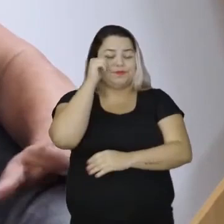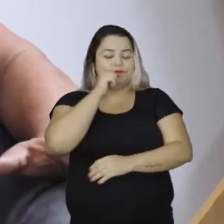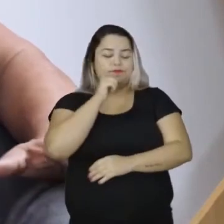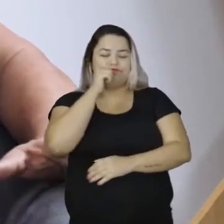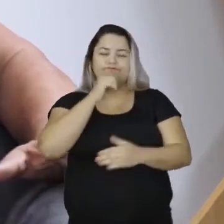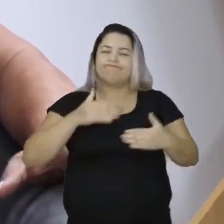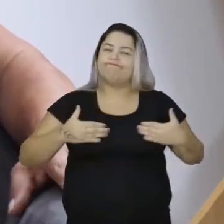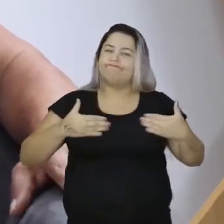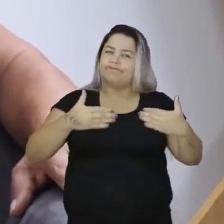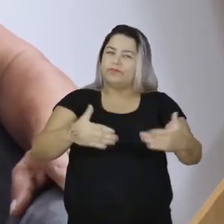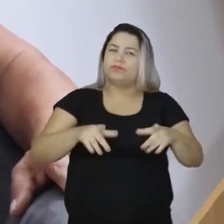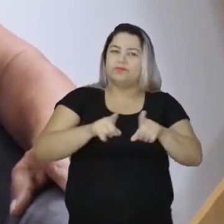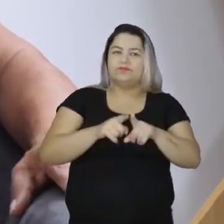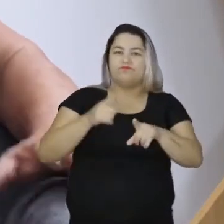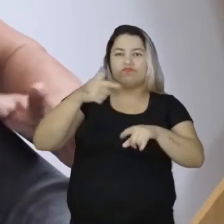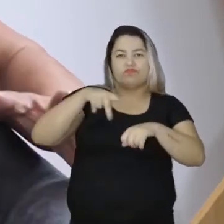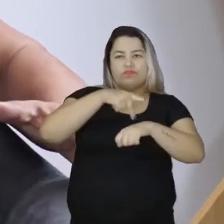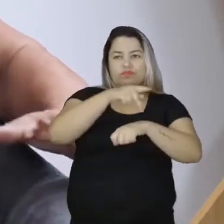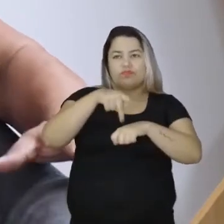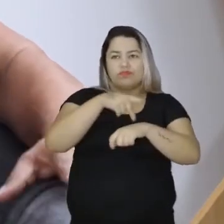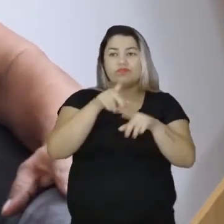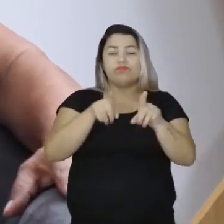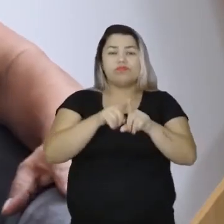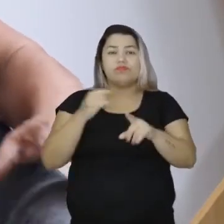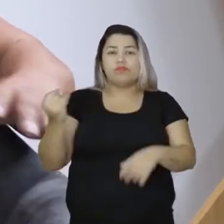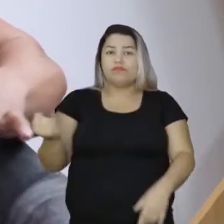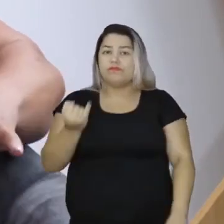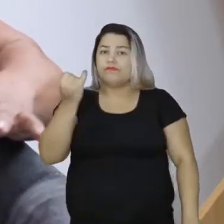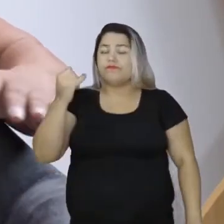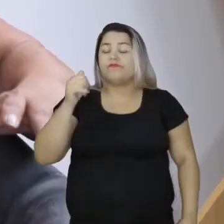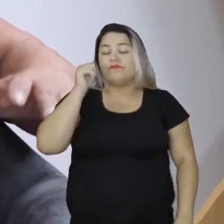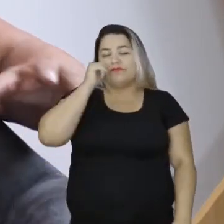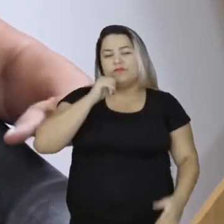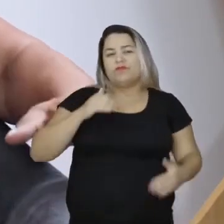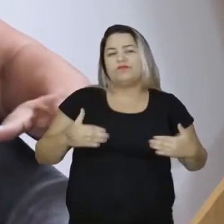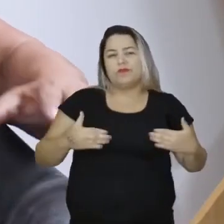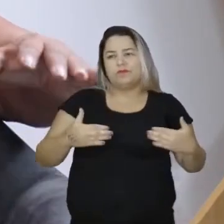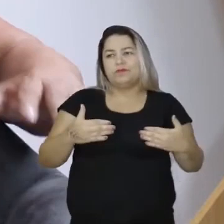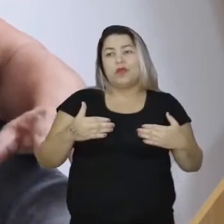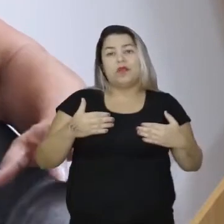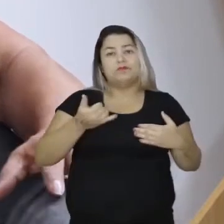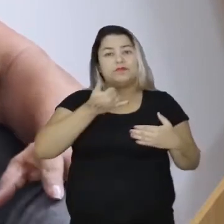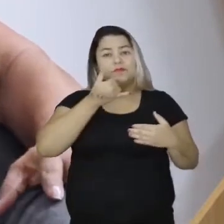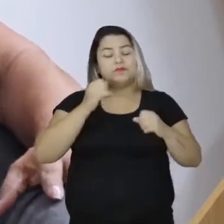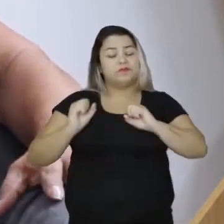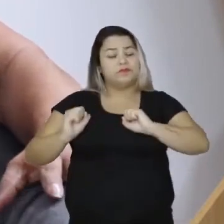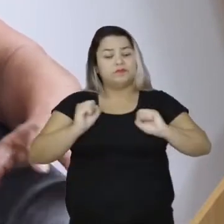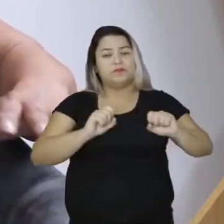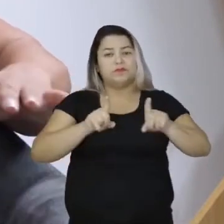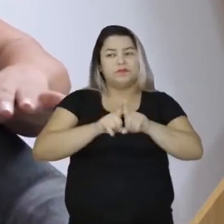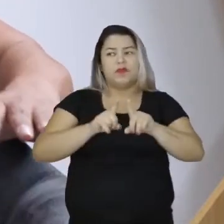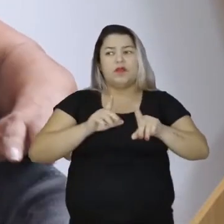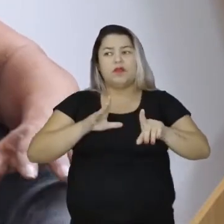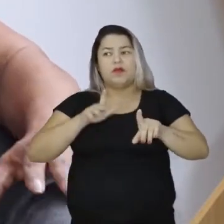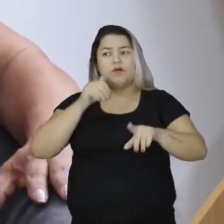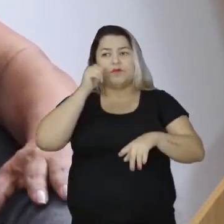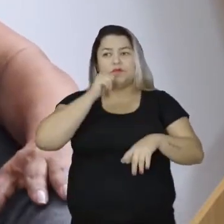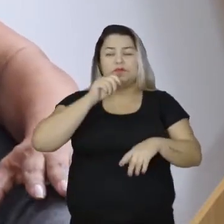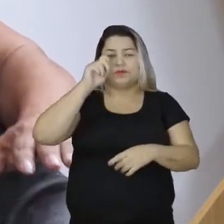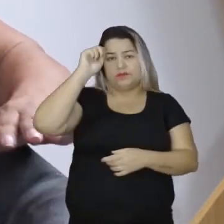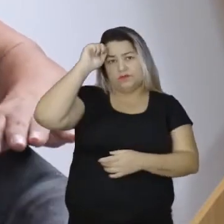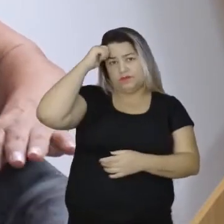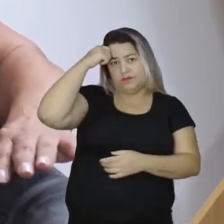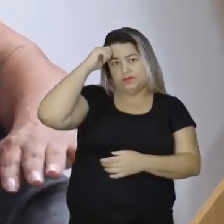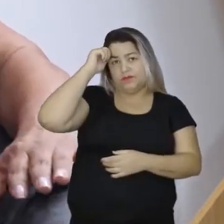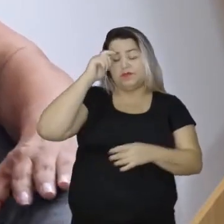Ministério das Relações Exteriores e o mais importante, com as mulheres que podem ser as mais afetadas. São mulheres